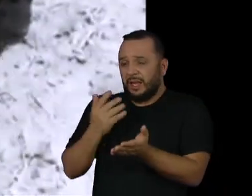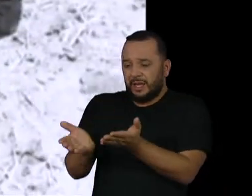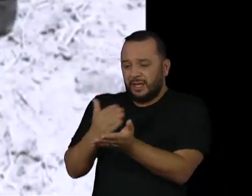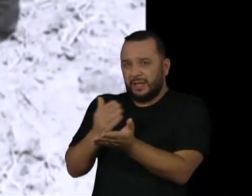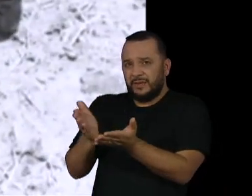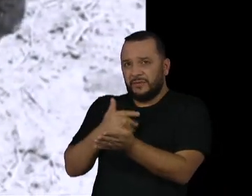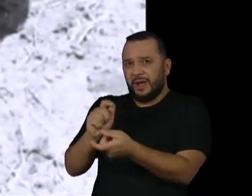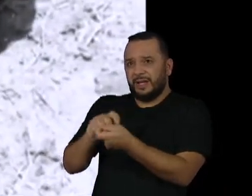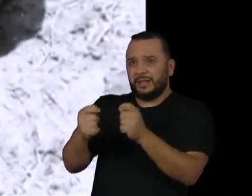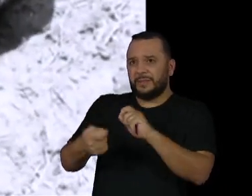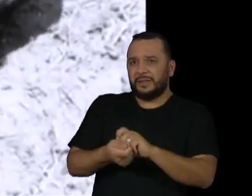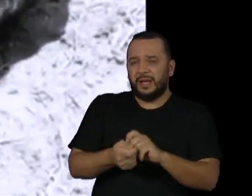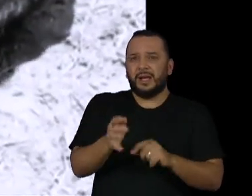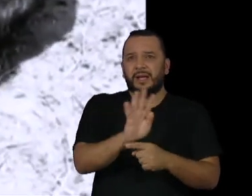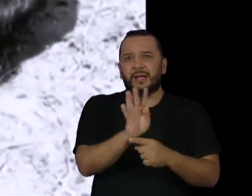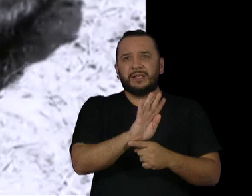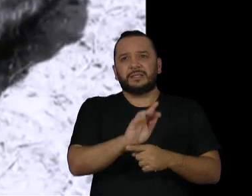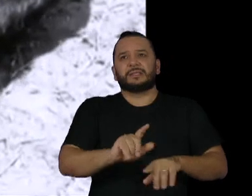cinema.